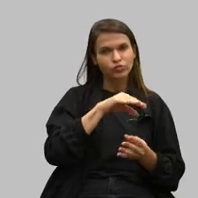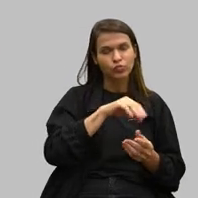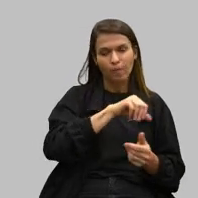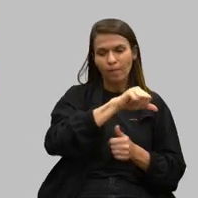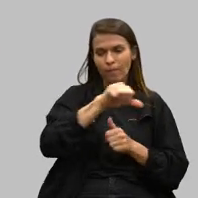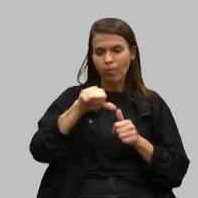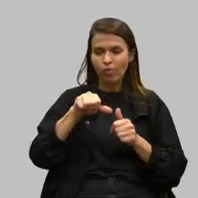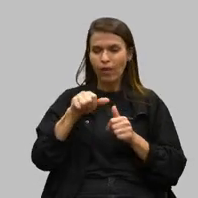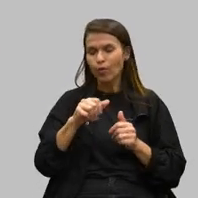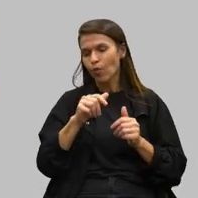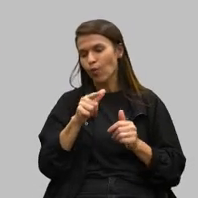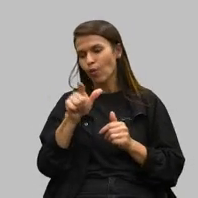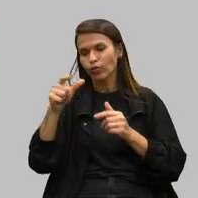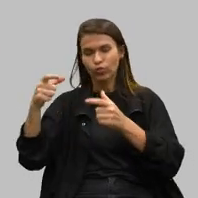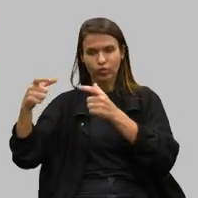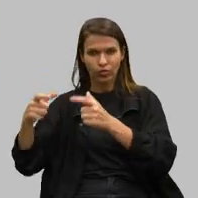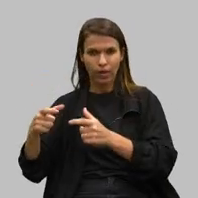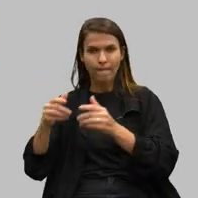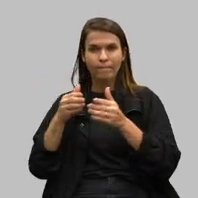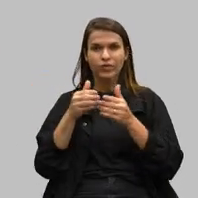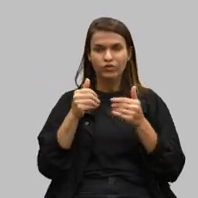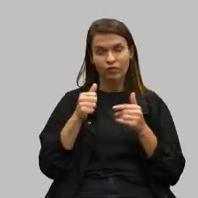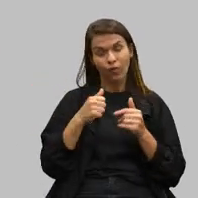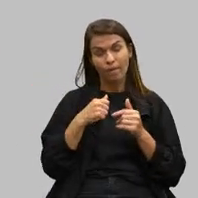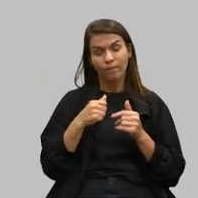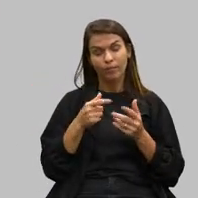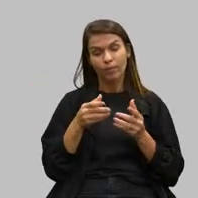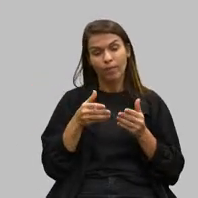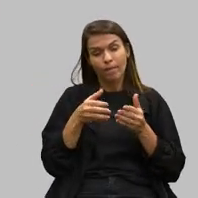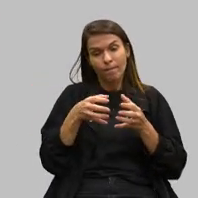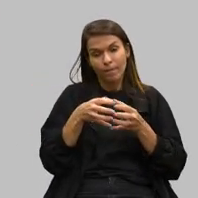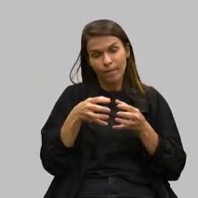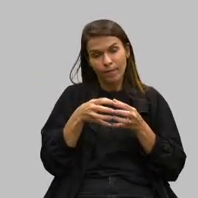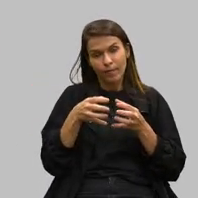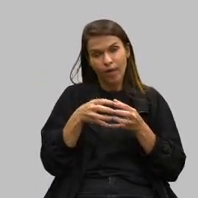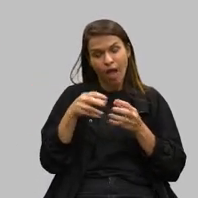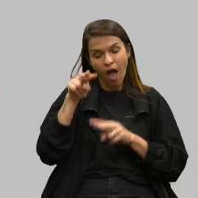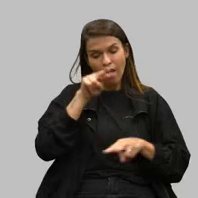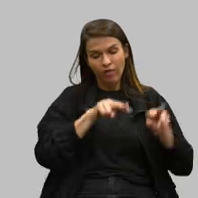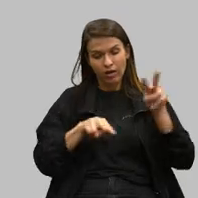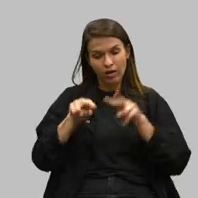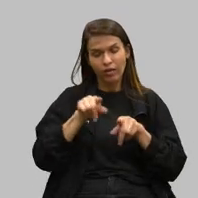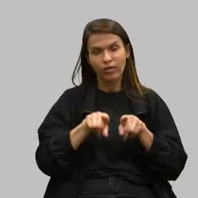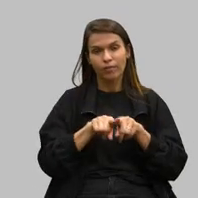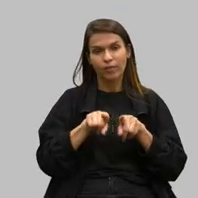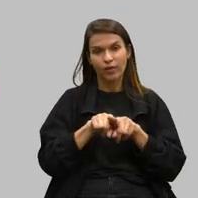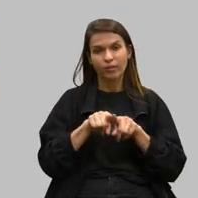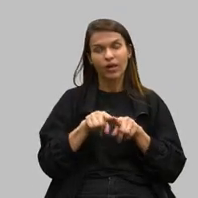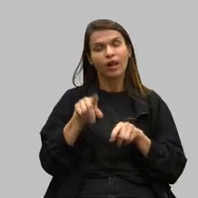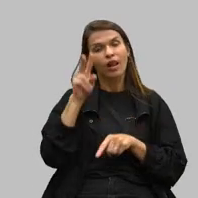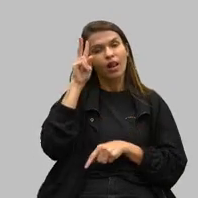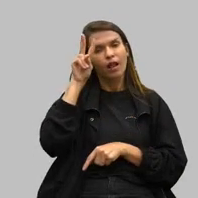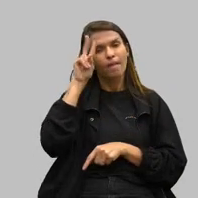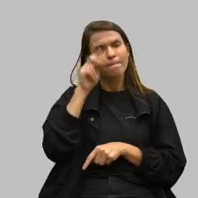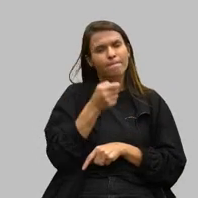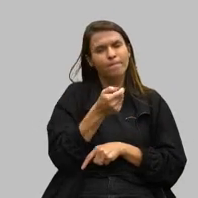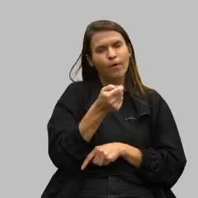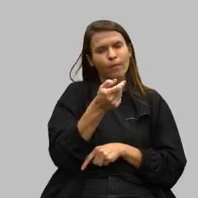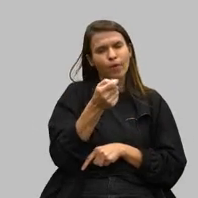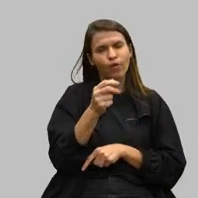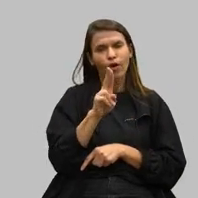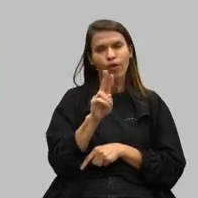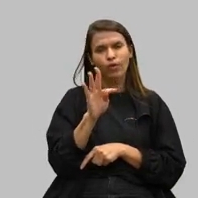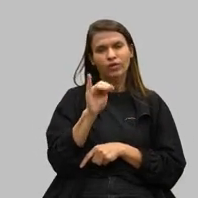vizinha e poder fazer isso. Vou pedir para a equipe avaliar em relação ao Oeste se existe esse pleito, mas lembrando que é pouca UTI neonatal de